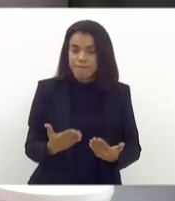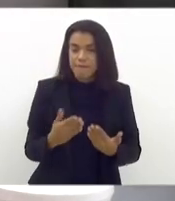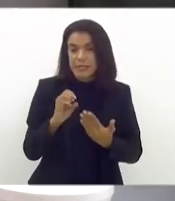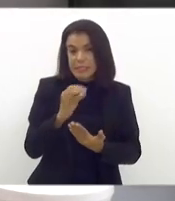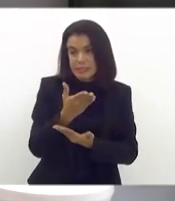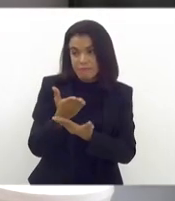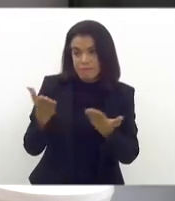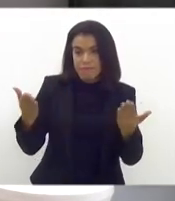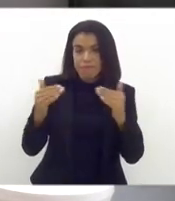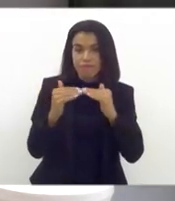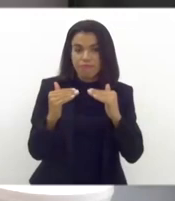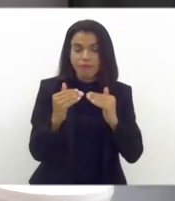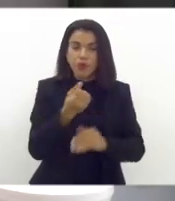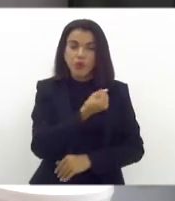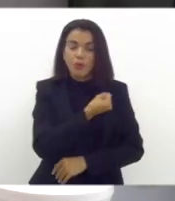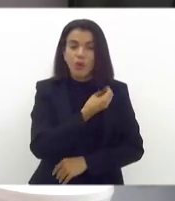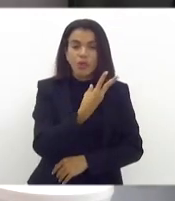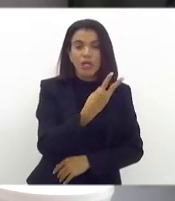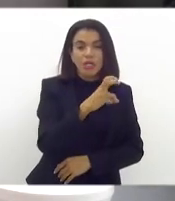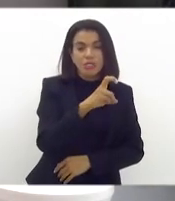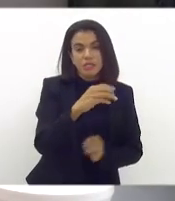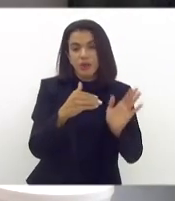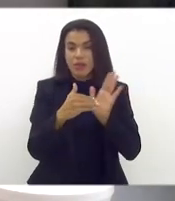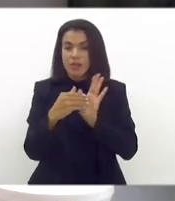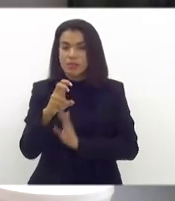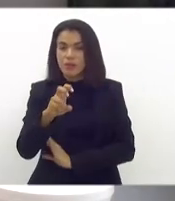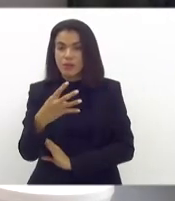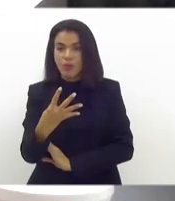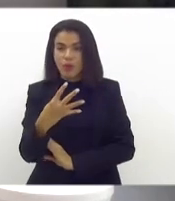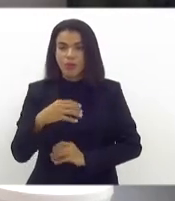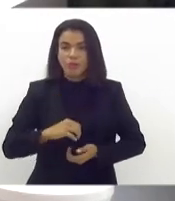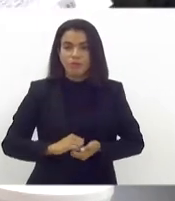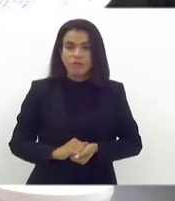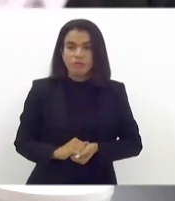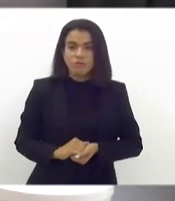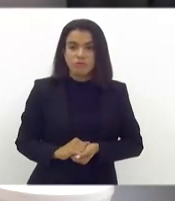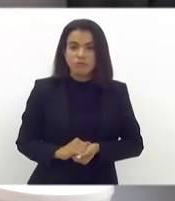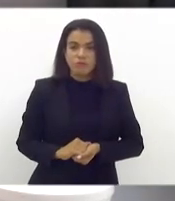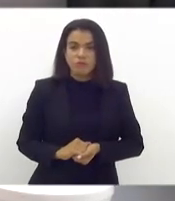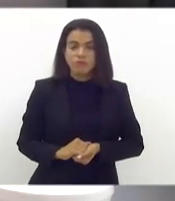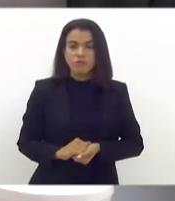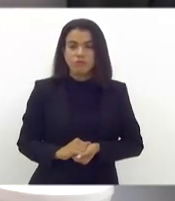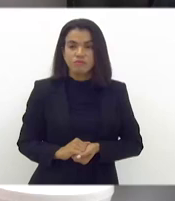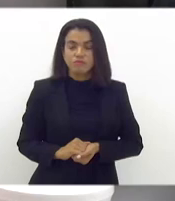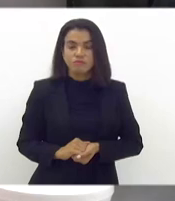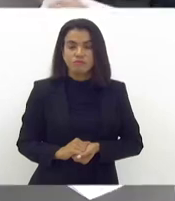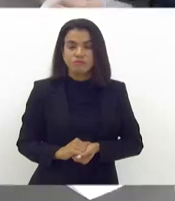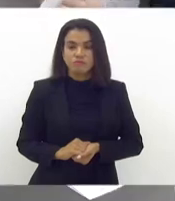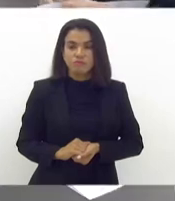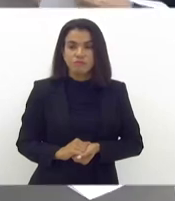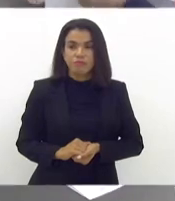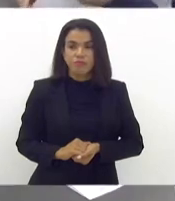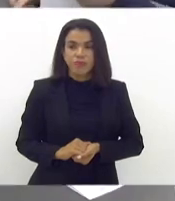Excelência chegue lá, ao 35 e ao 54. Então, chamo os trabalhos à ordem para